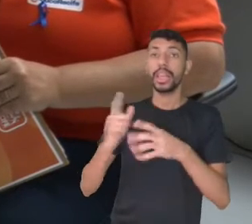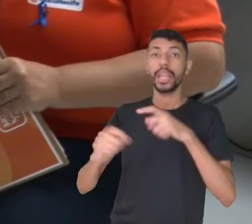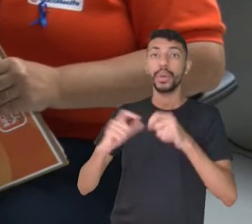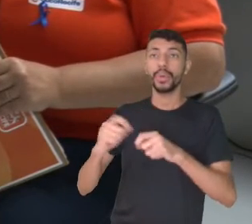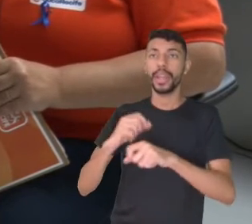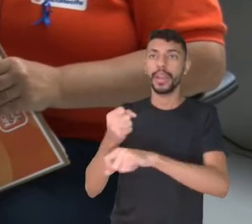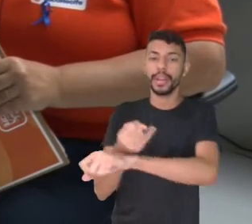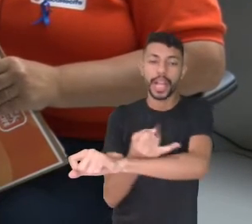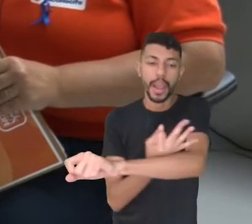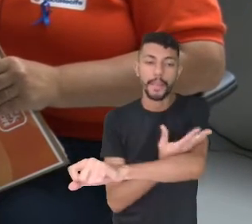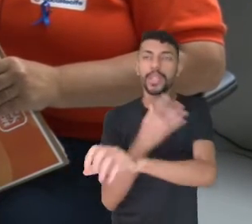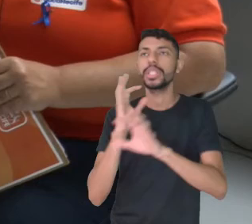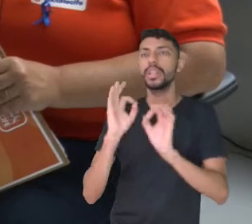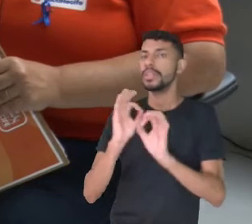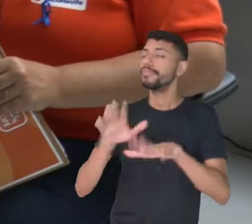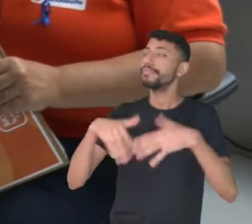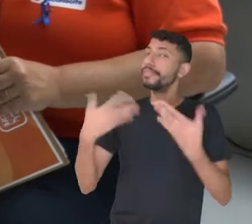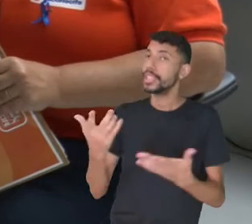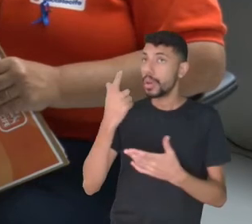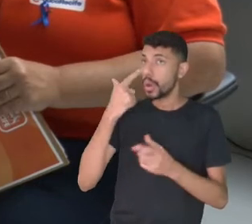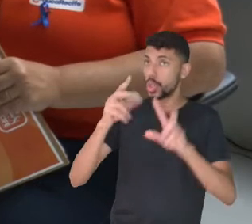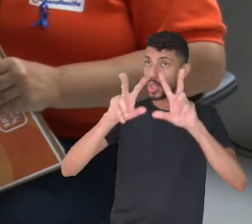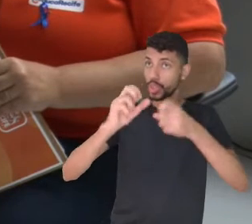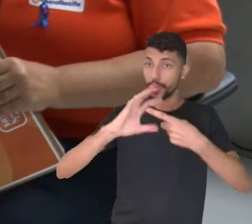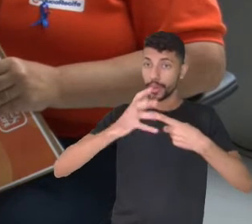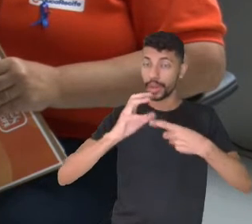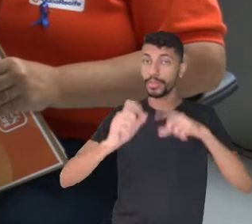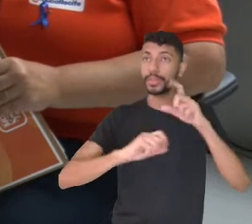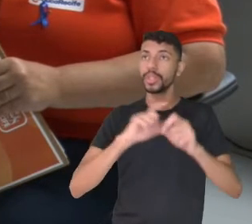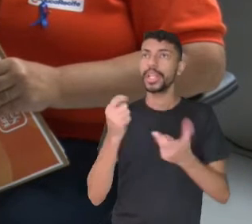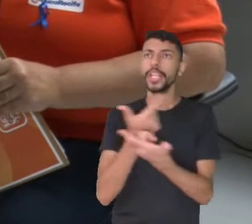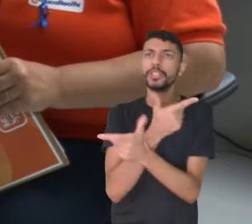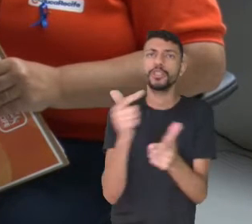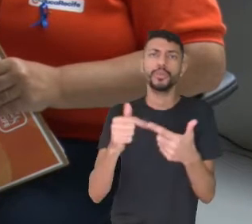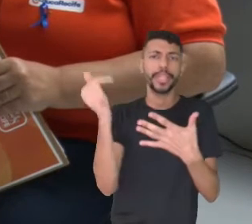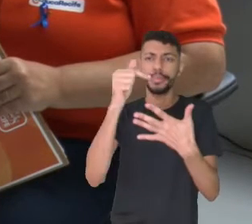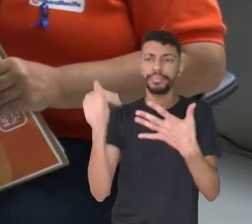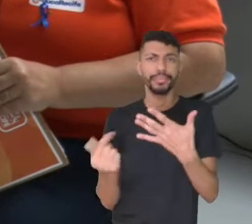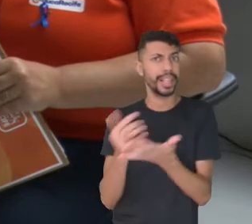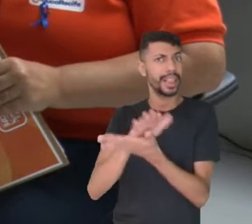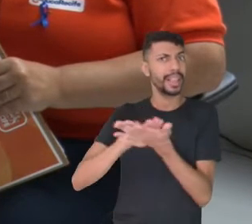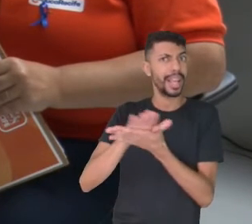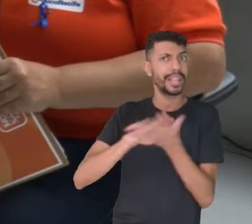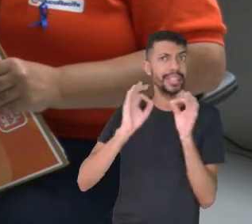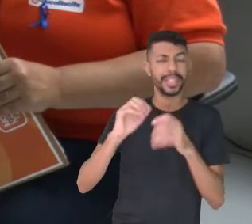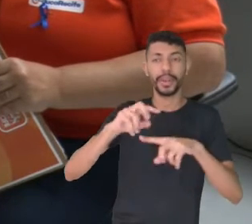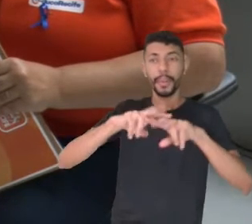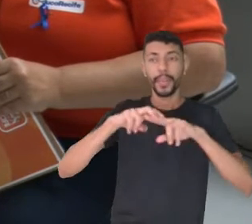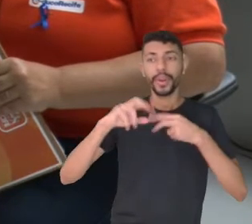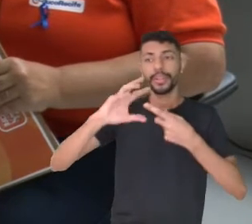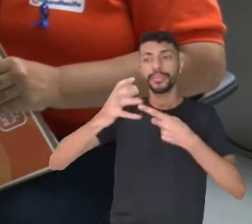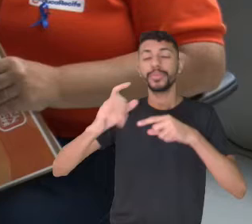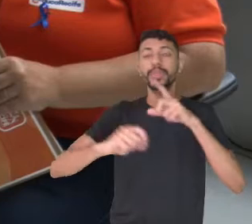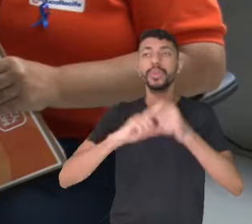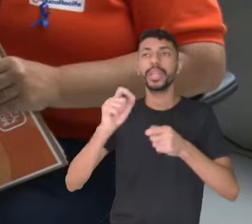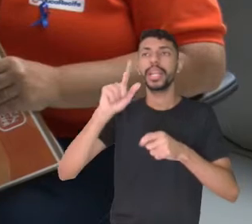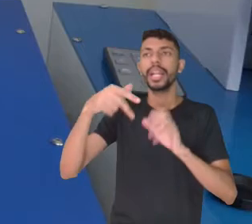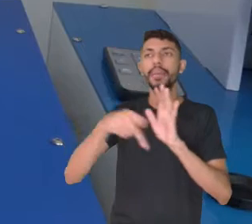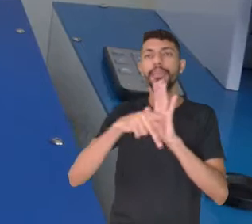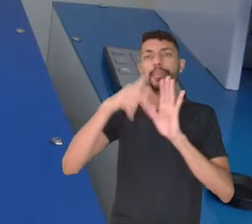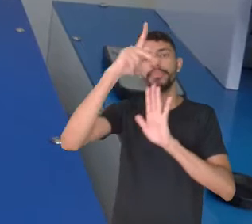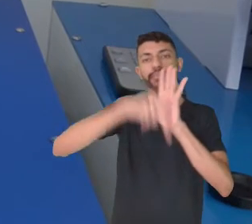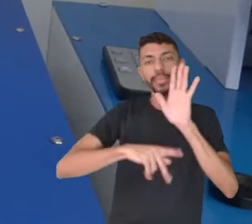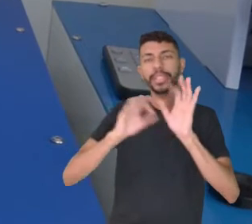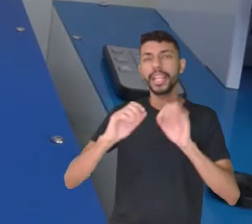fazendo o exame. Então, no caso do equipamento, a gente não tem nenhum desses fatores. Porque o equipamento ele é programado e ele vai fazer